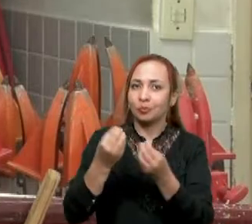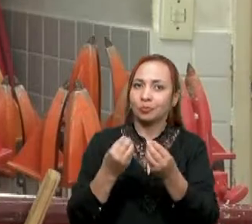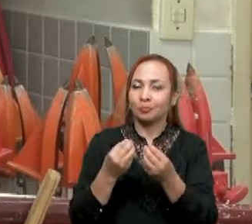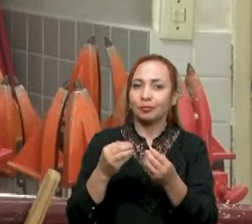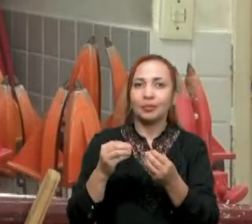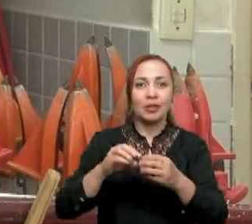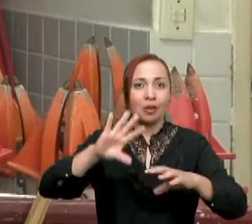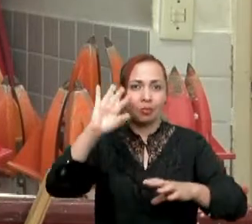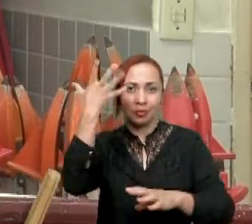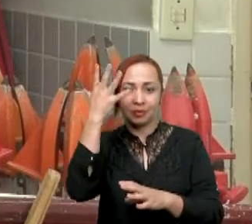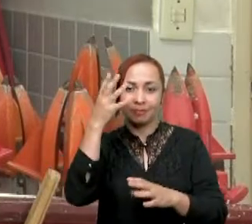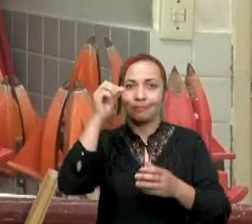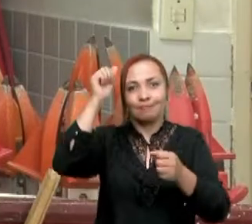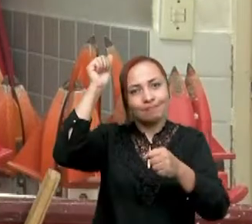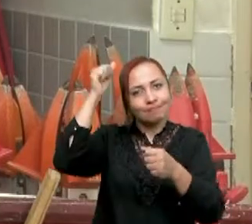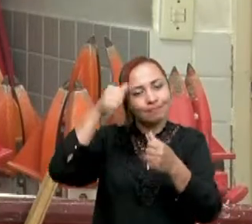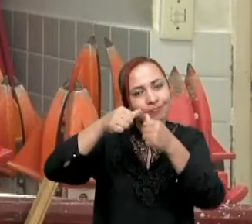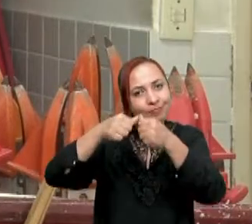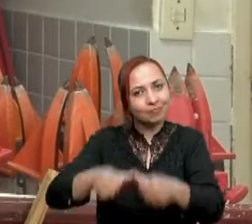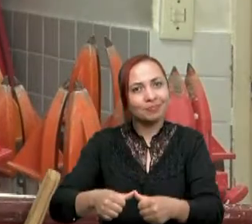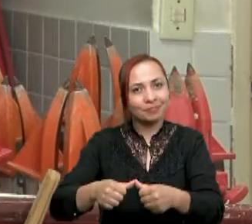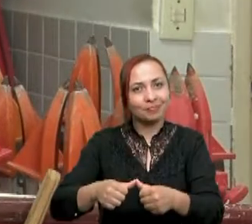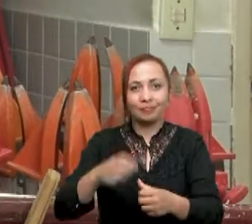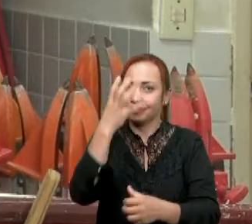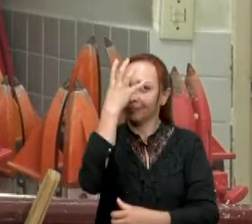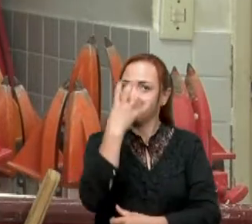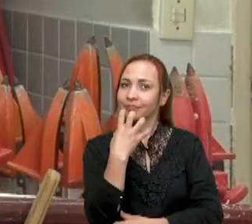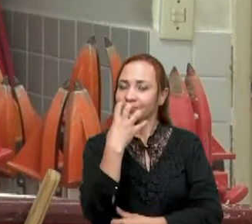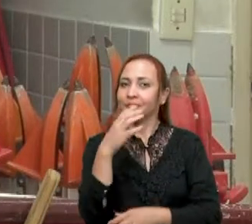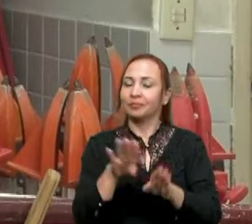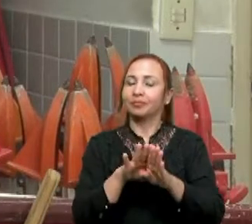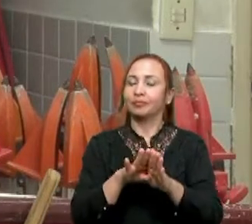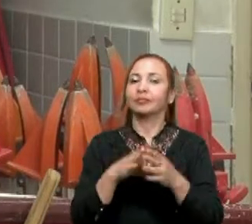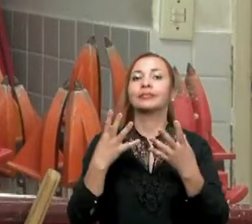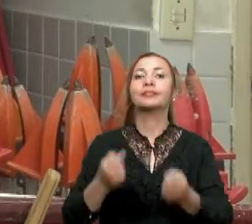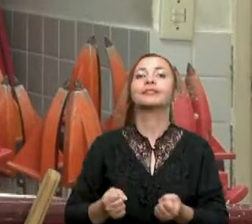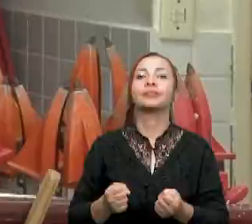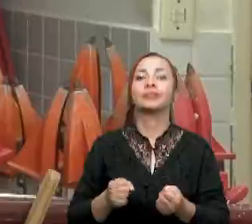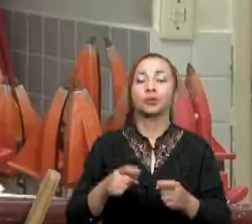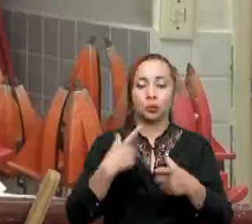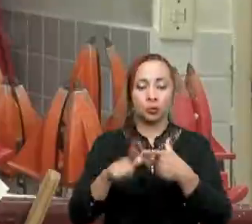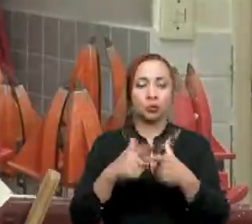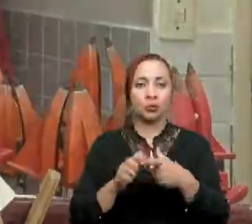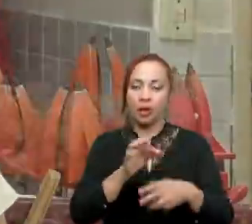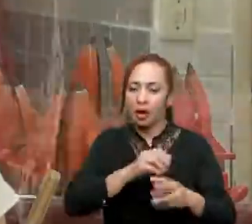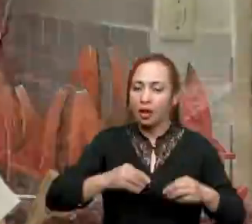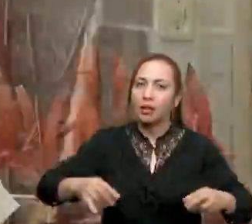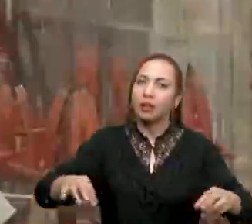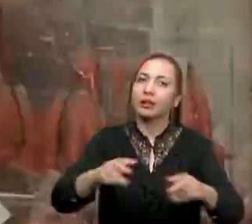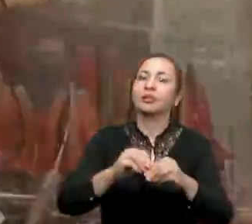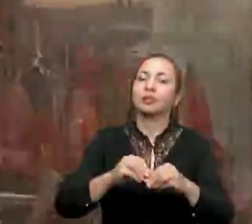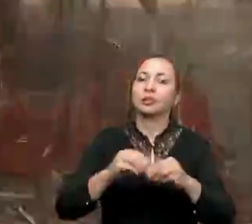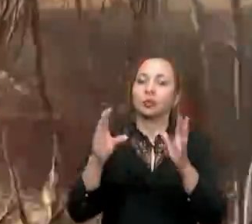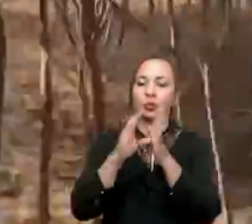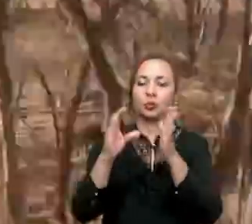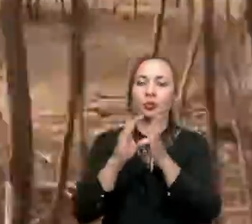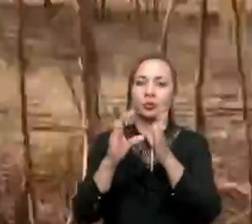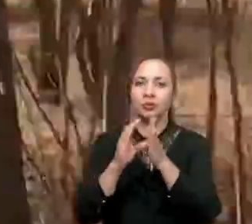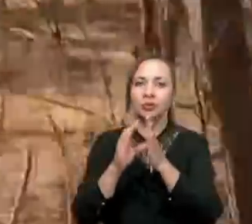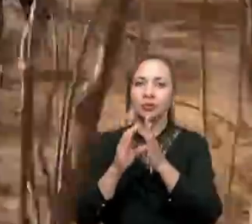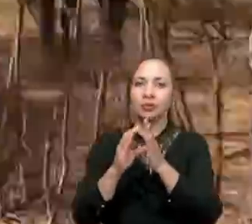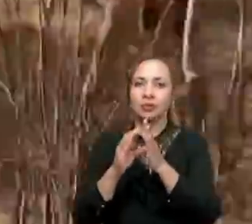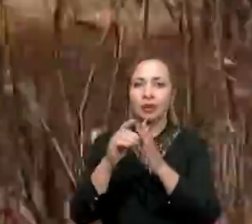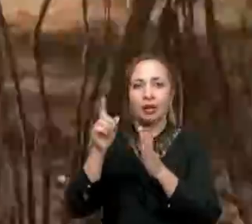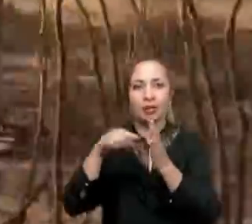sentido de uma maior efetivação desse reconhecimento de forma mais célere e o problema da territorialidade ainda territorialização dessas